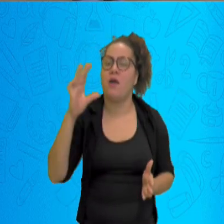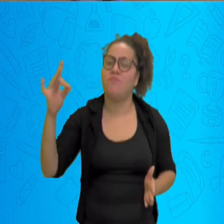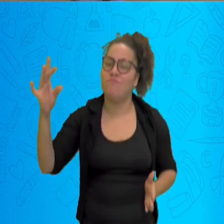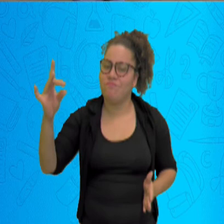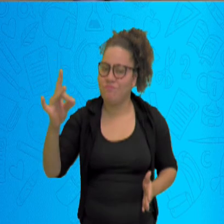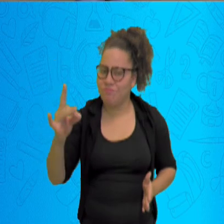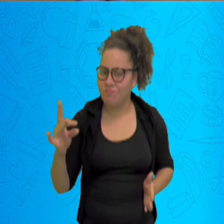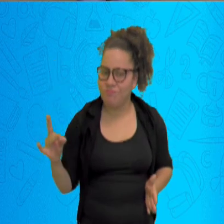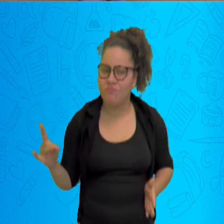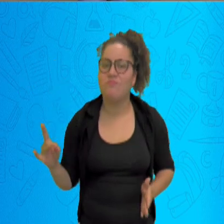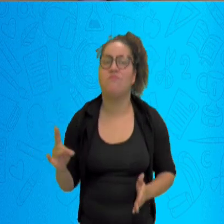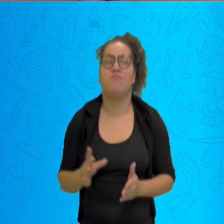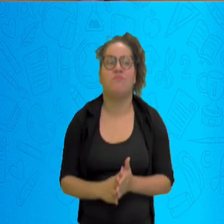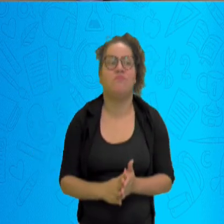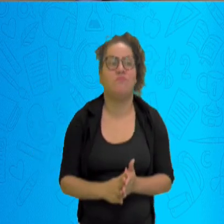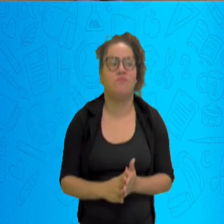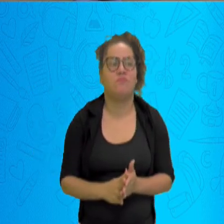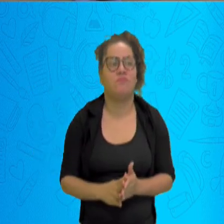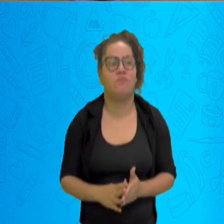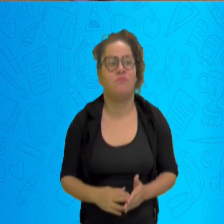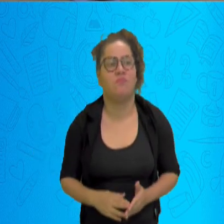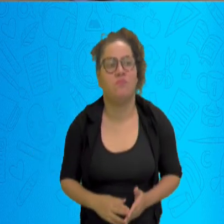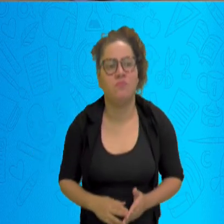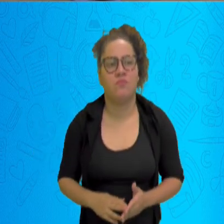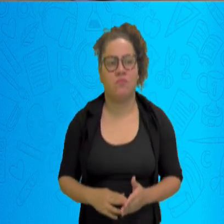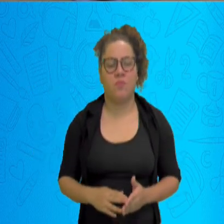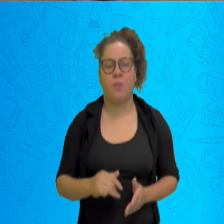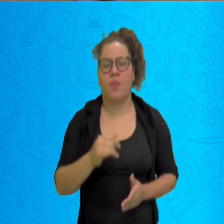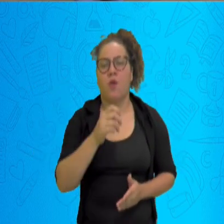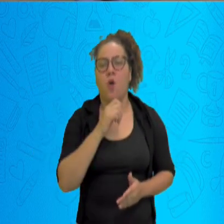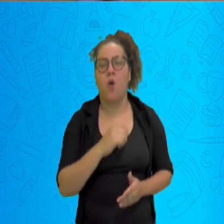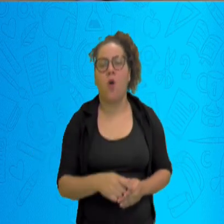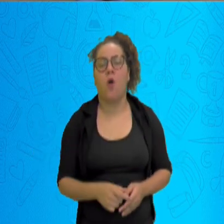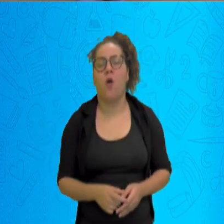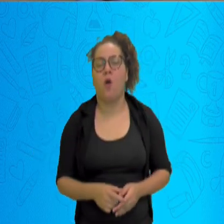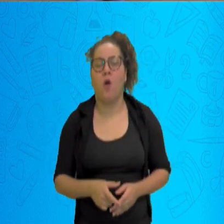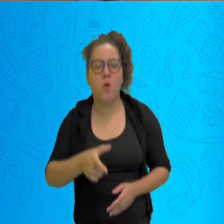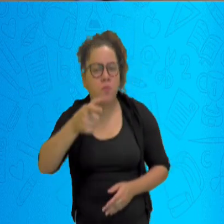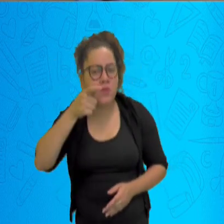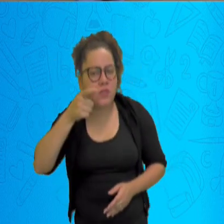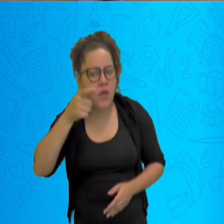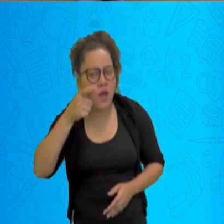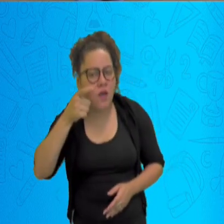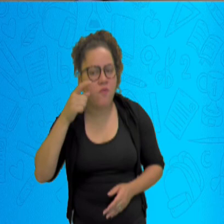molhada. E eu gastei de observação